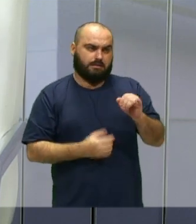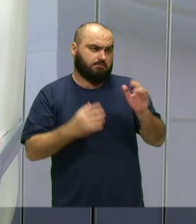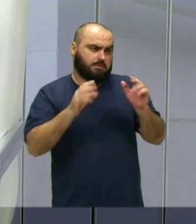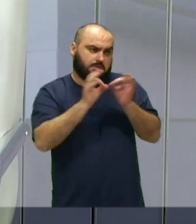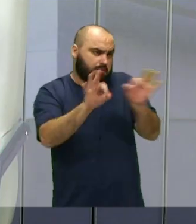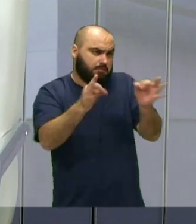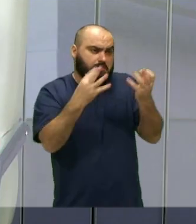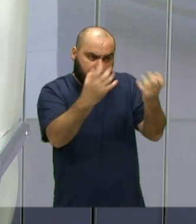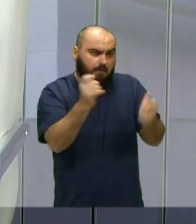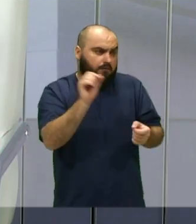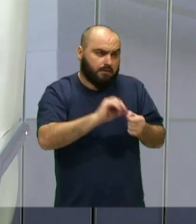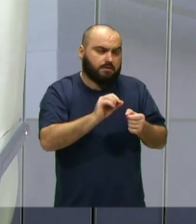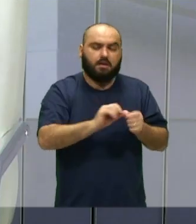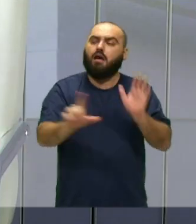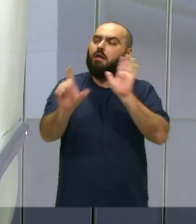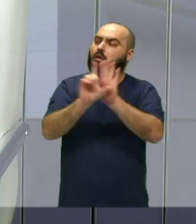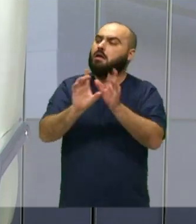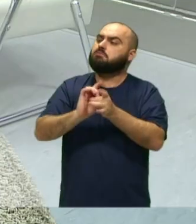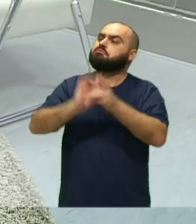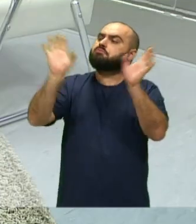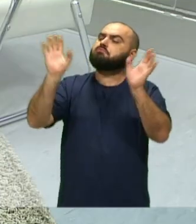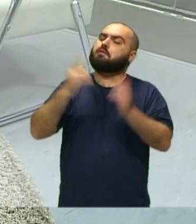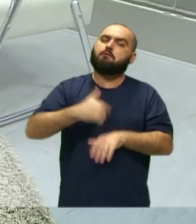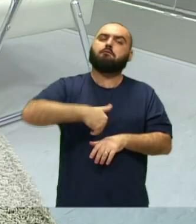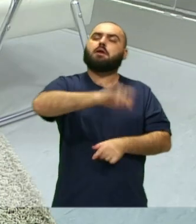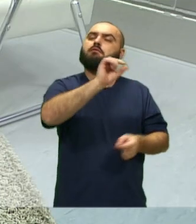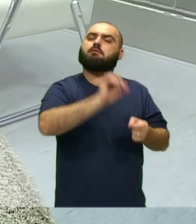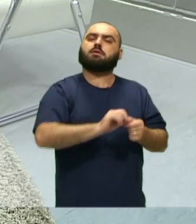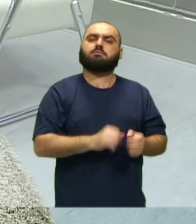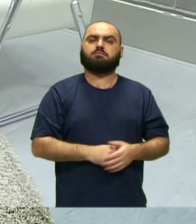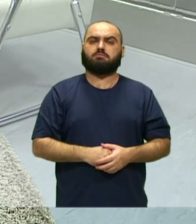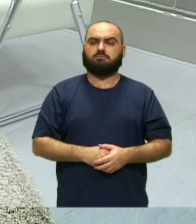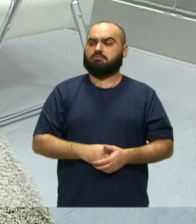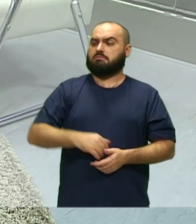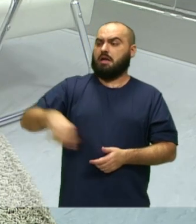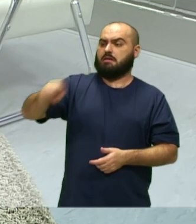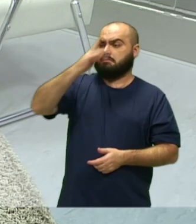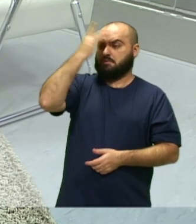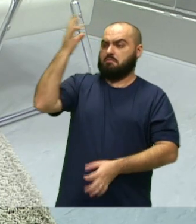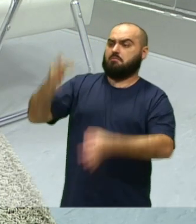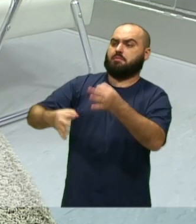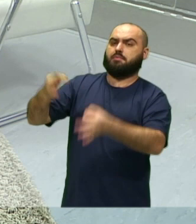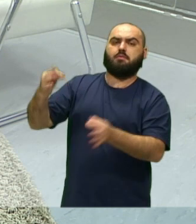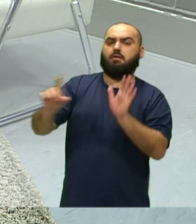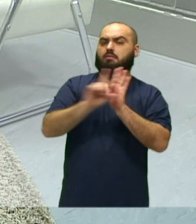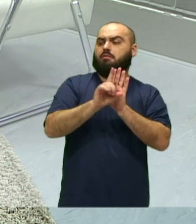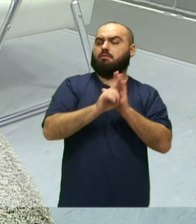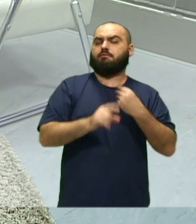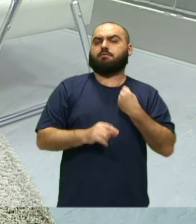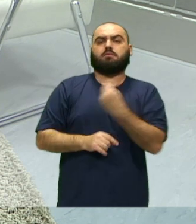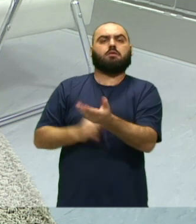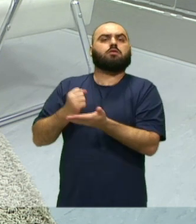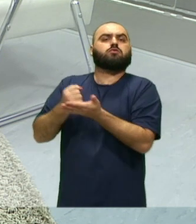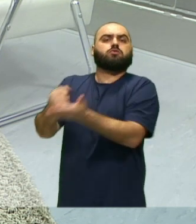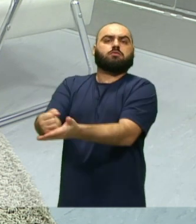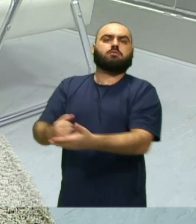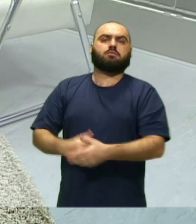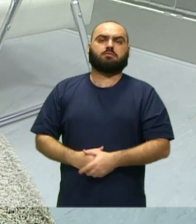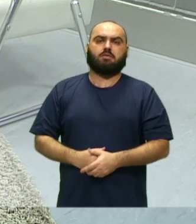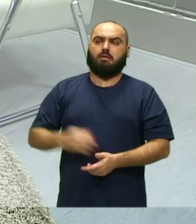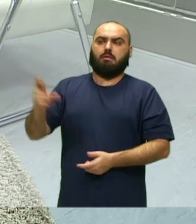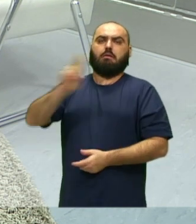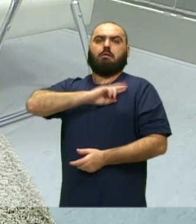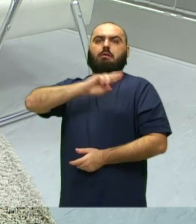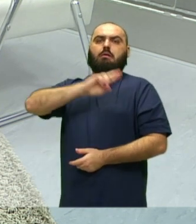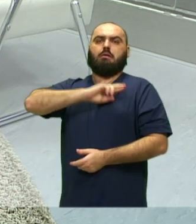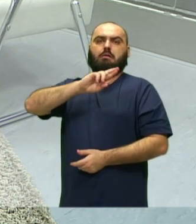simplesmente quiser fazer, a lei permite que ela faça. Então a gente não pode julgar essas pessoas, a lei está ali. A gente não pode colocar um peso religioso